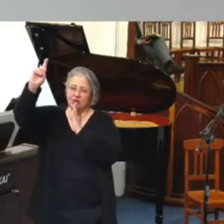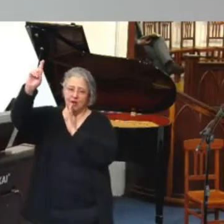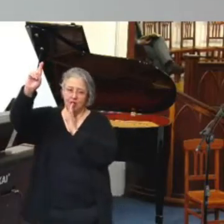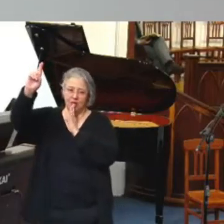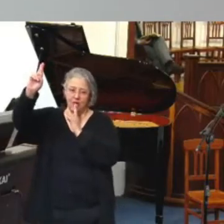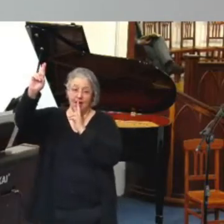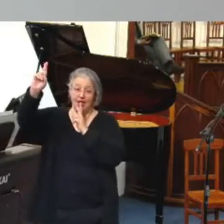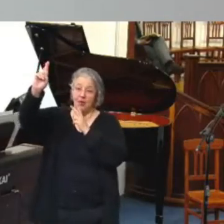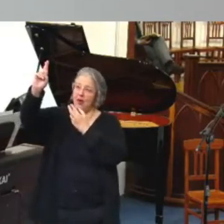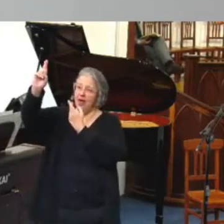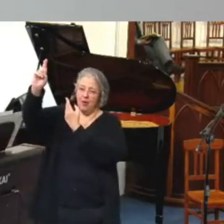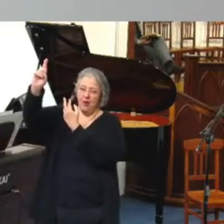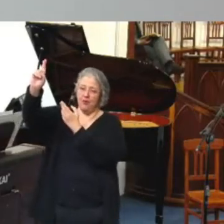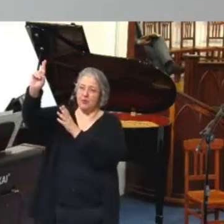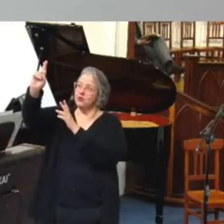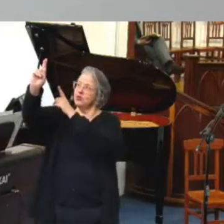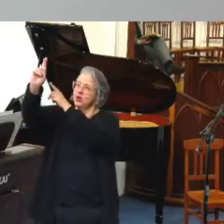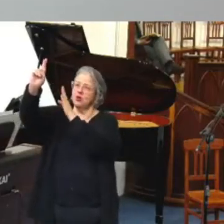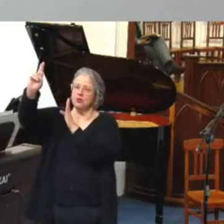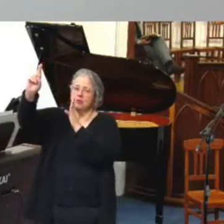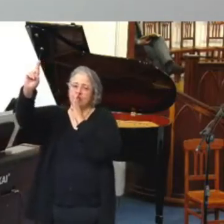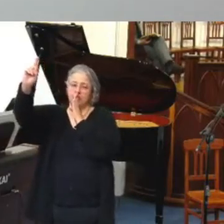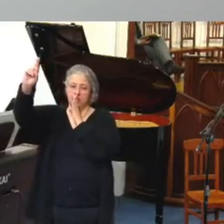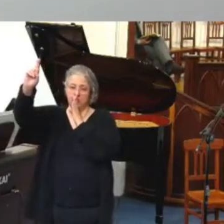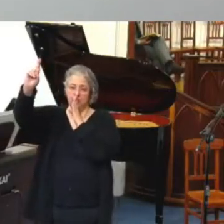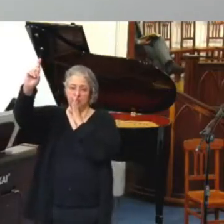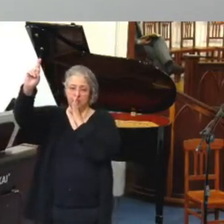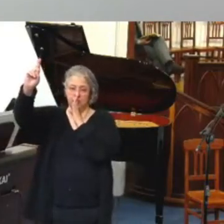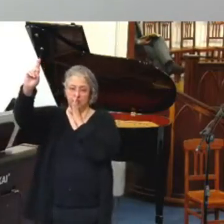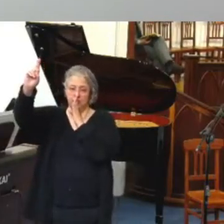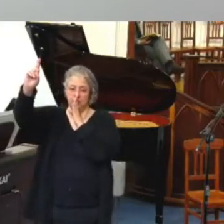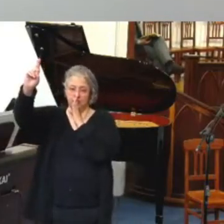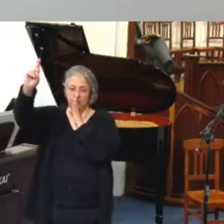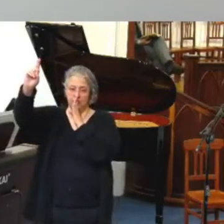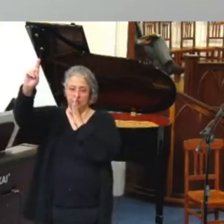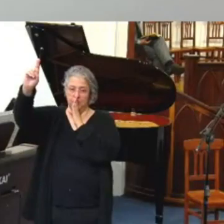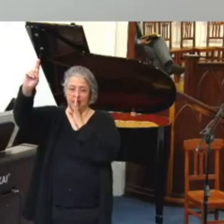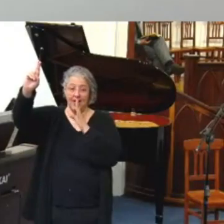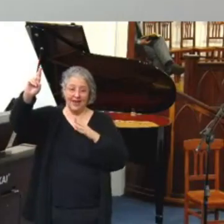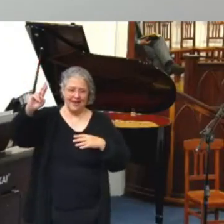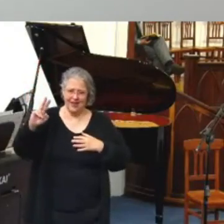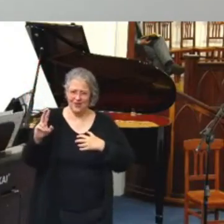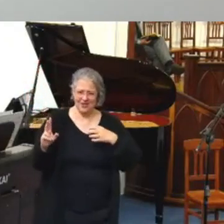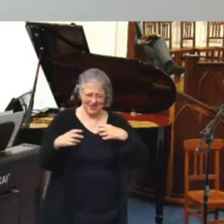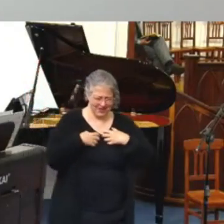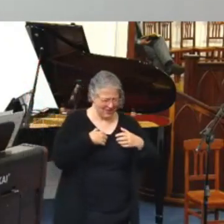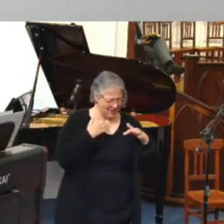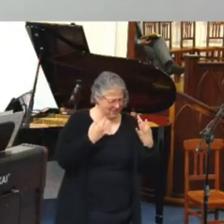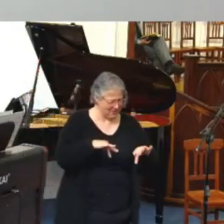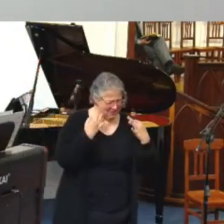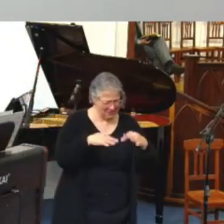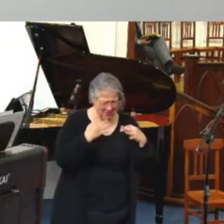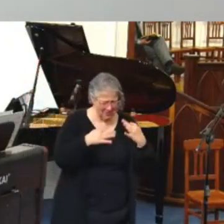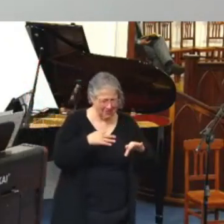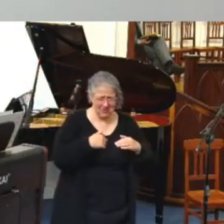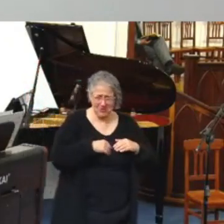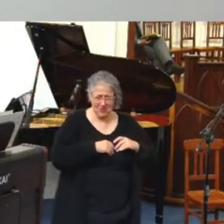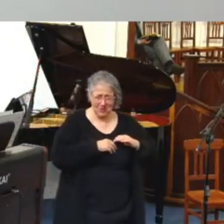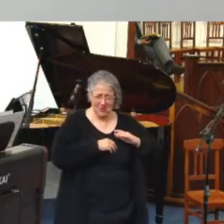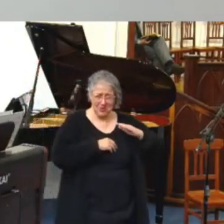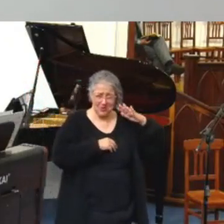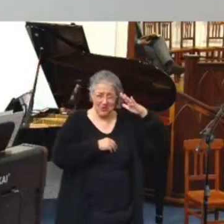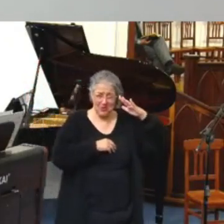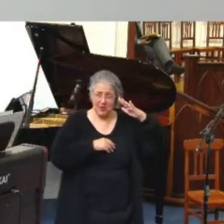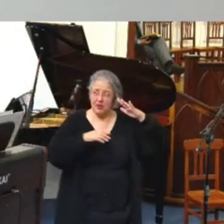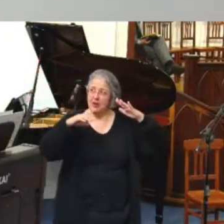Quando a dor toma conta, os questionamentos deixam de ser questionamentos para se